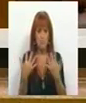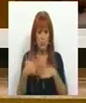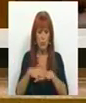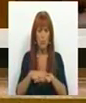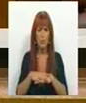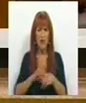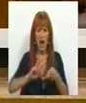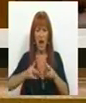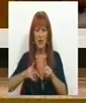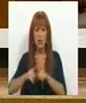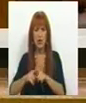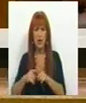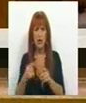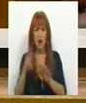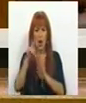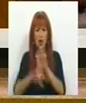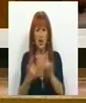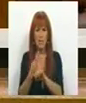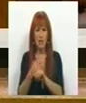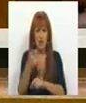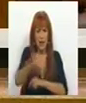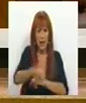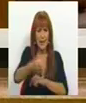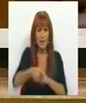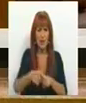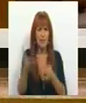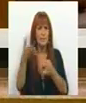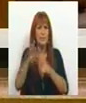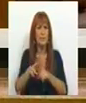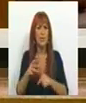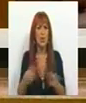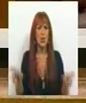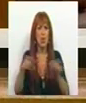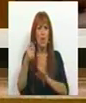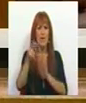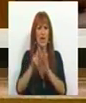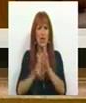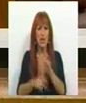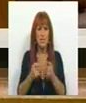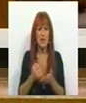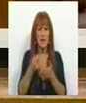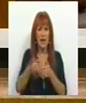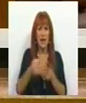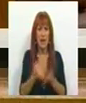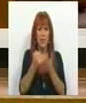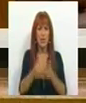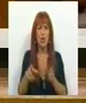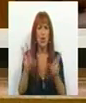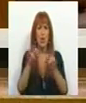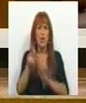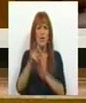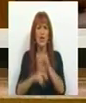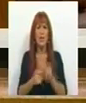integrou alterações aos vários regimes de arrendamento, designadamente o novo regime de renda apoiada, o novo regime de